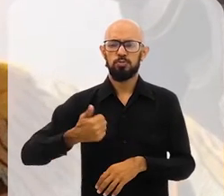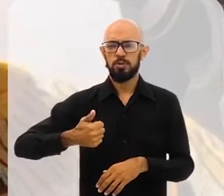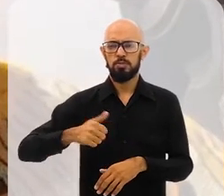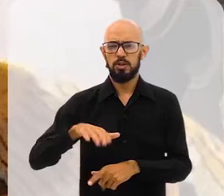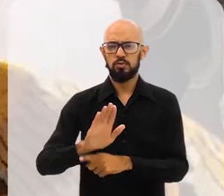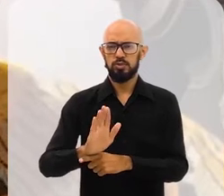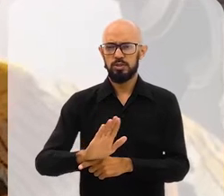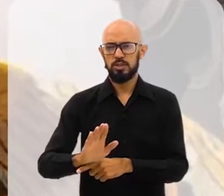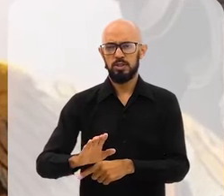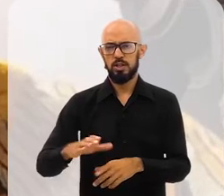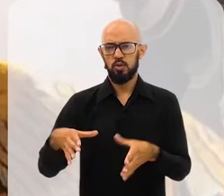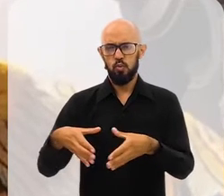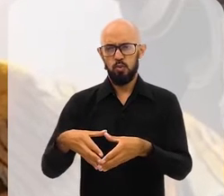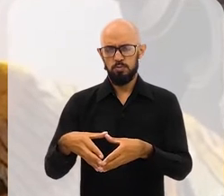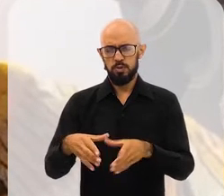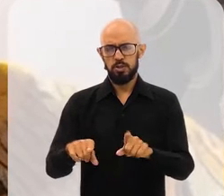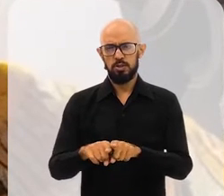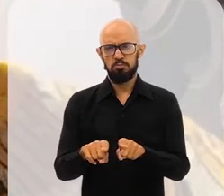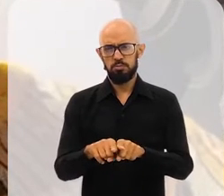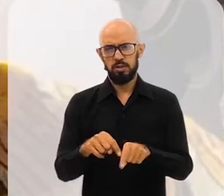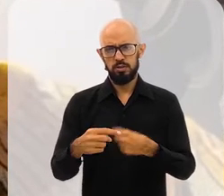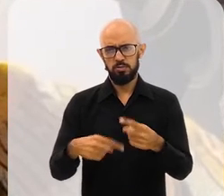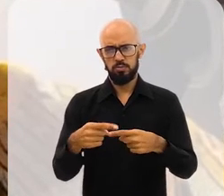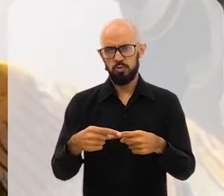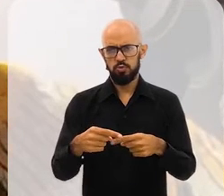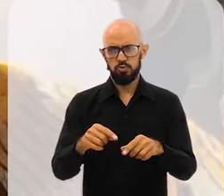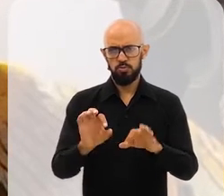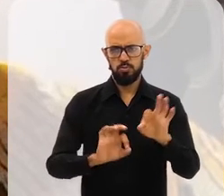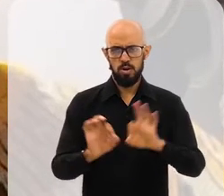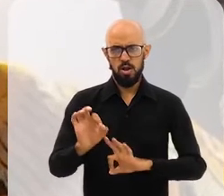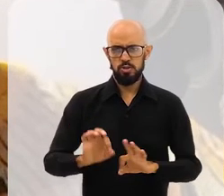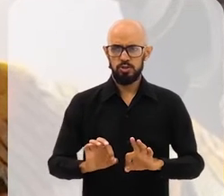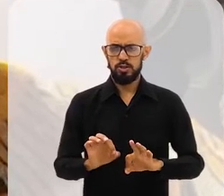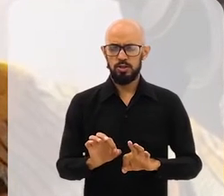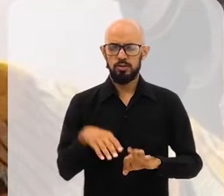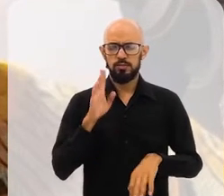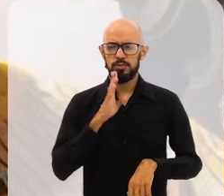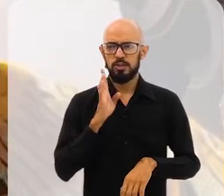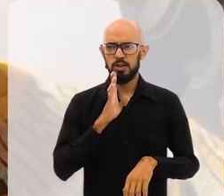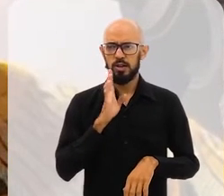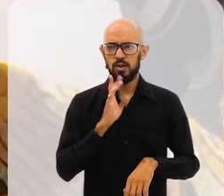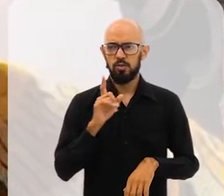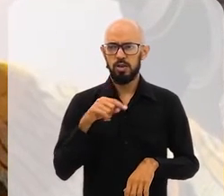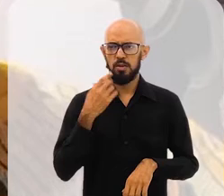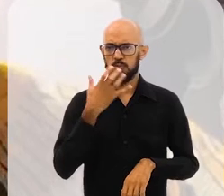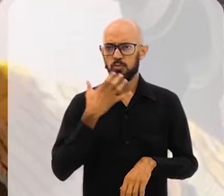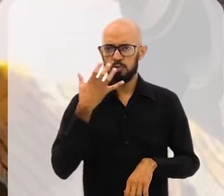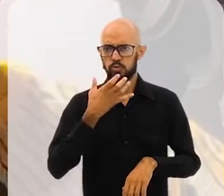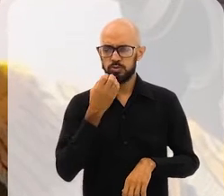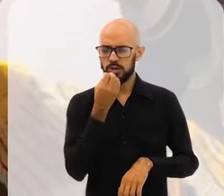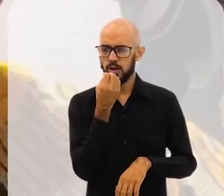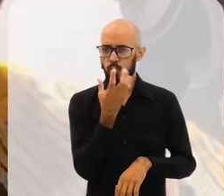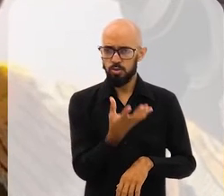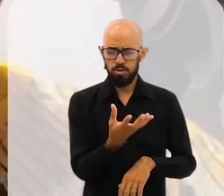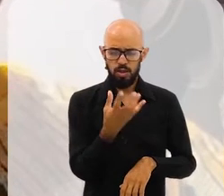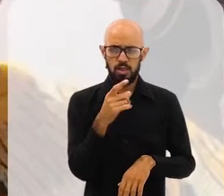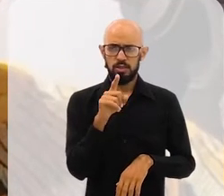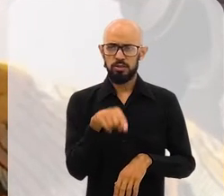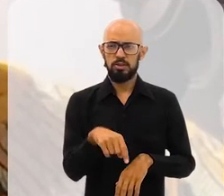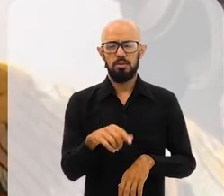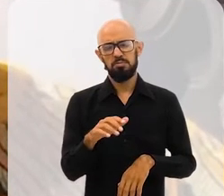depois é um projeto também super bacana de chamado música